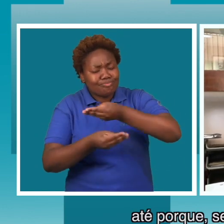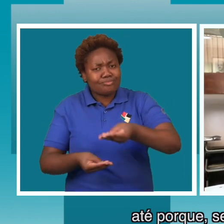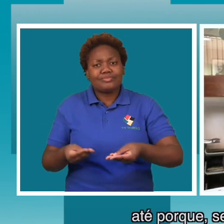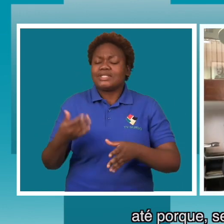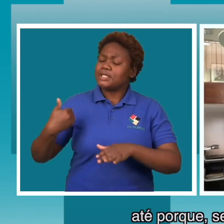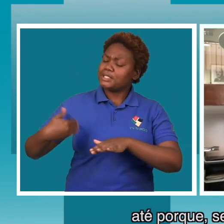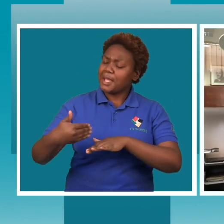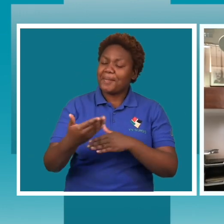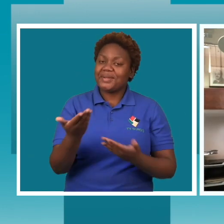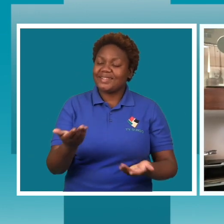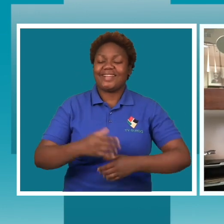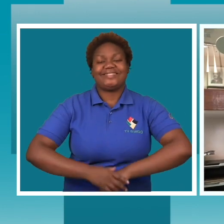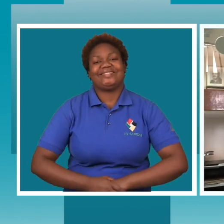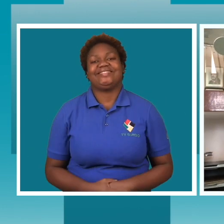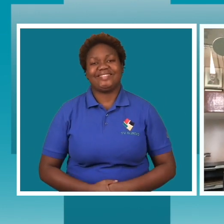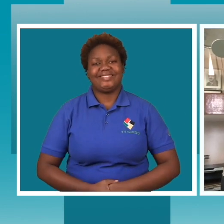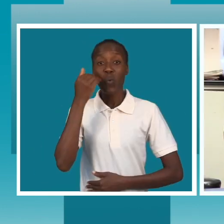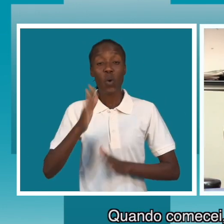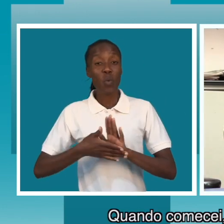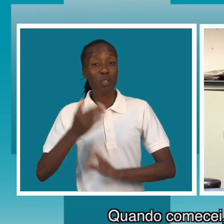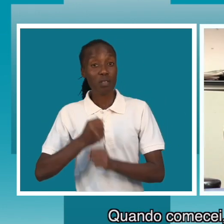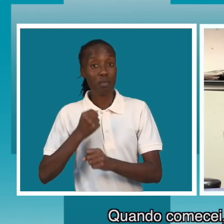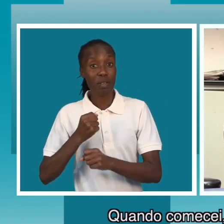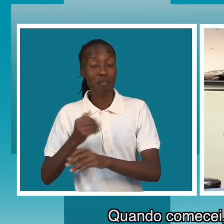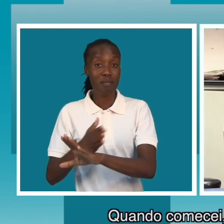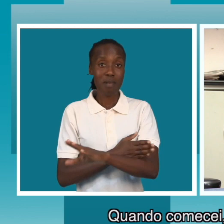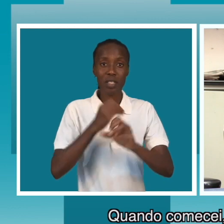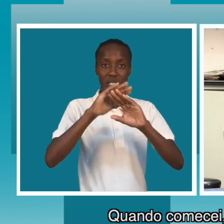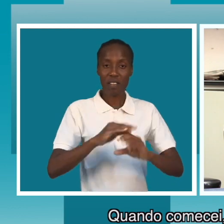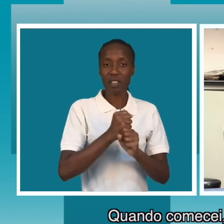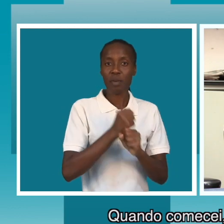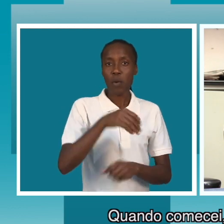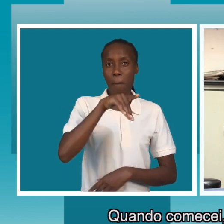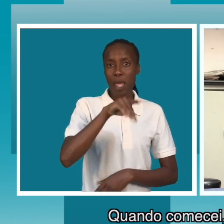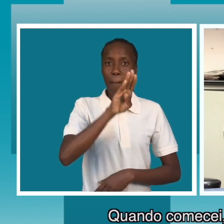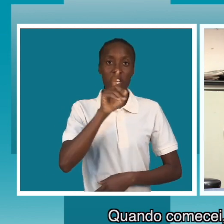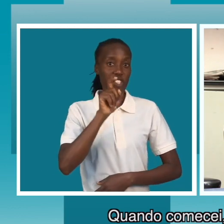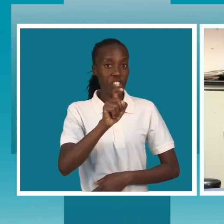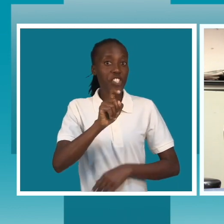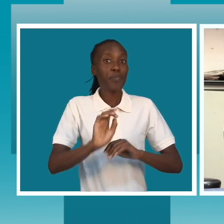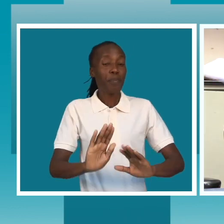algum conhecimento com os seus colegas. Quando comecei a trabalhar, estava trabalhando no PBX.